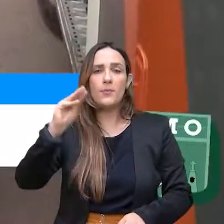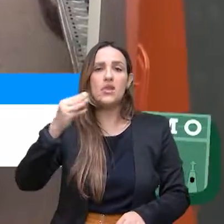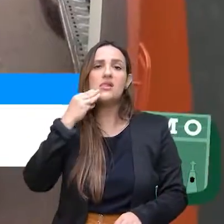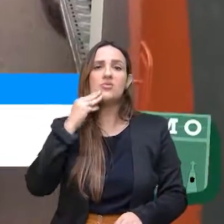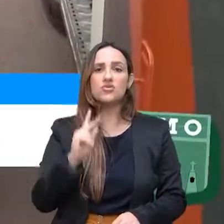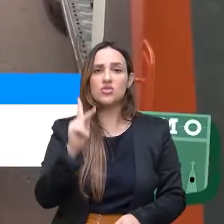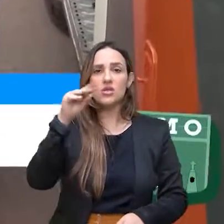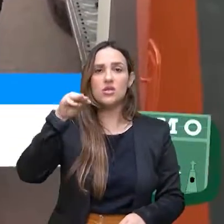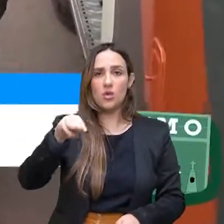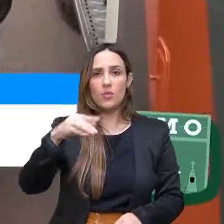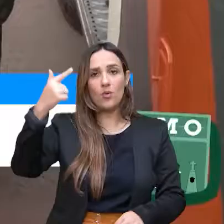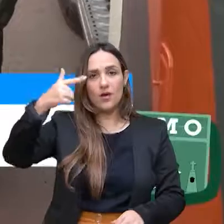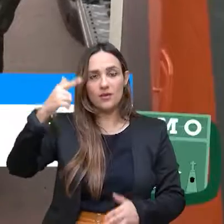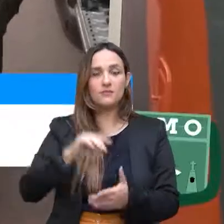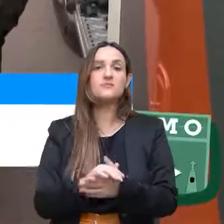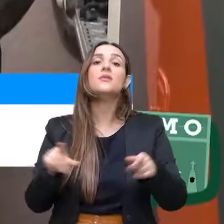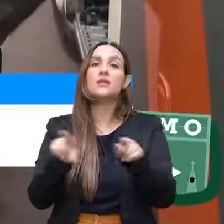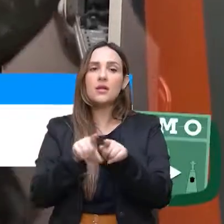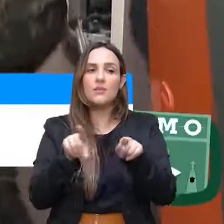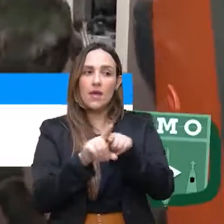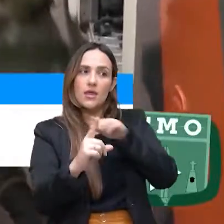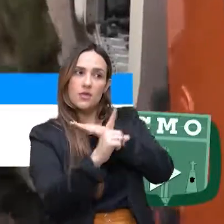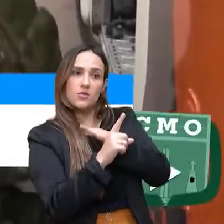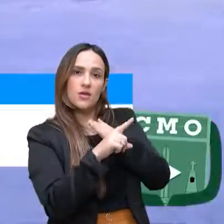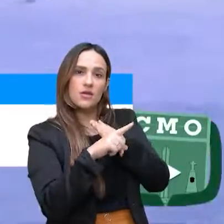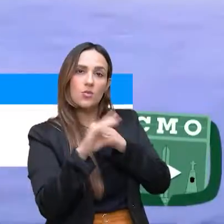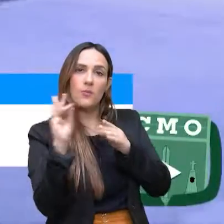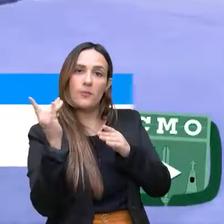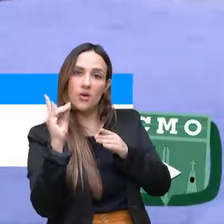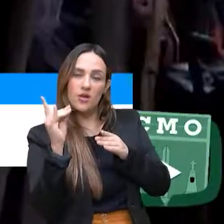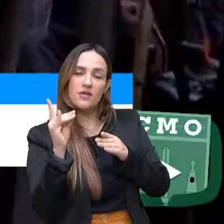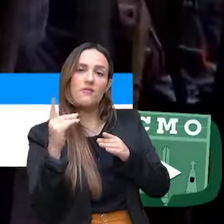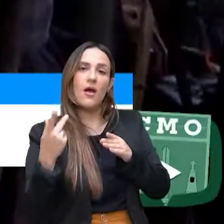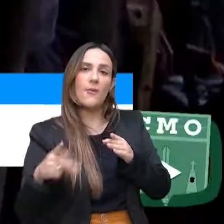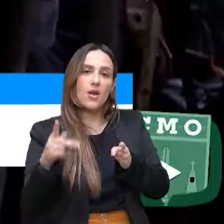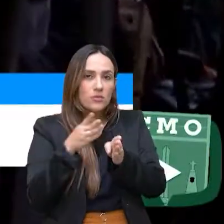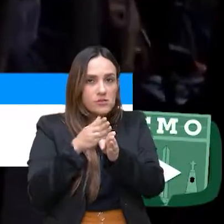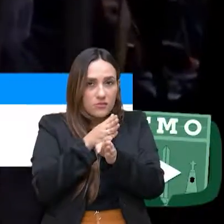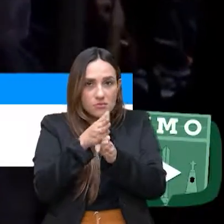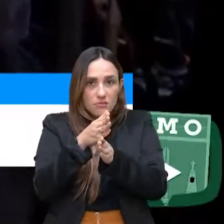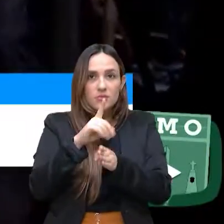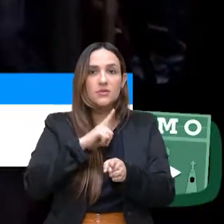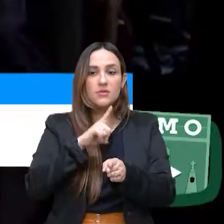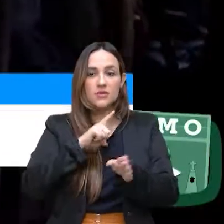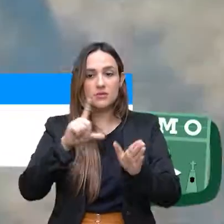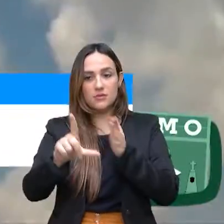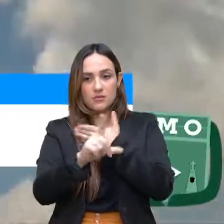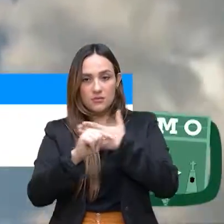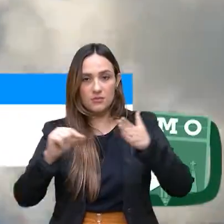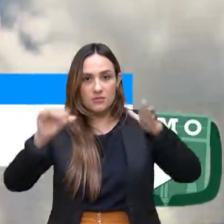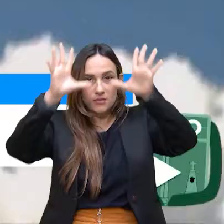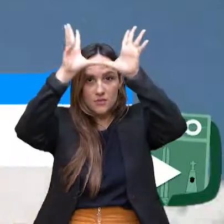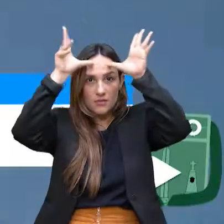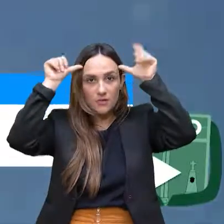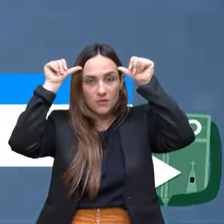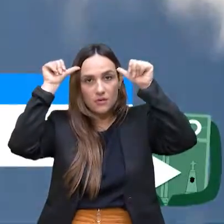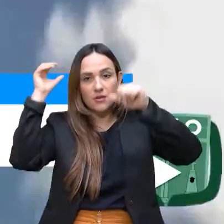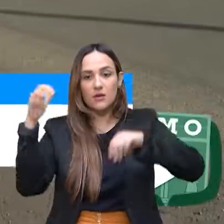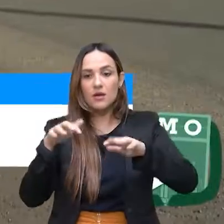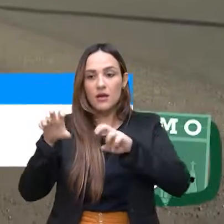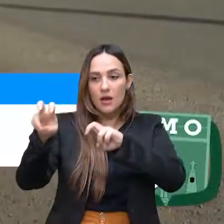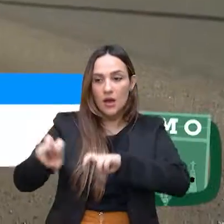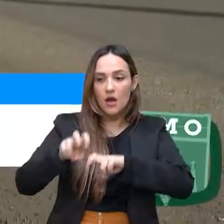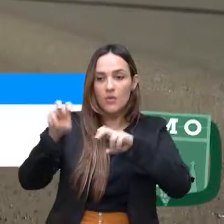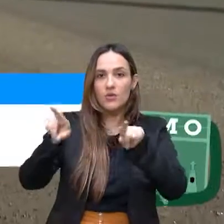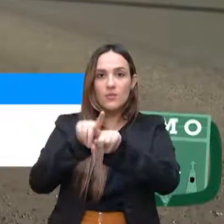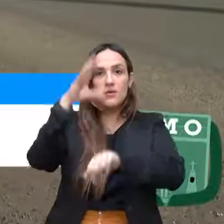abrangendo uma área superior a 1 milhão de quilômetros quadrados. O CMO atende também as fronteiras com o Paraguai e a Bolívia e